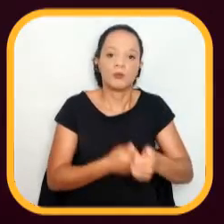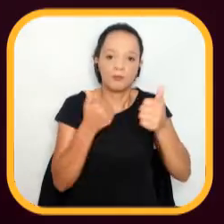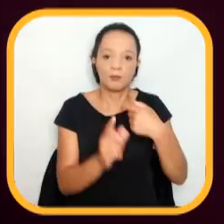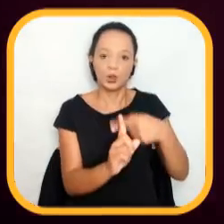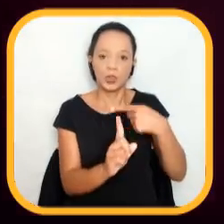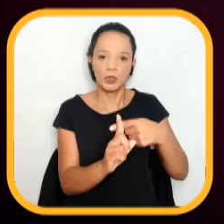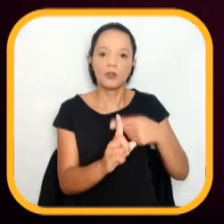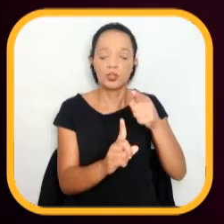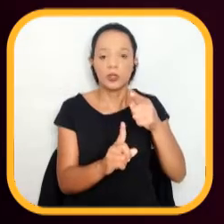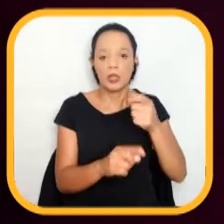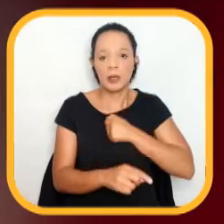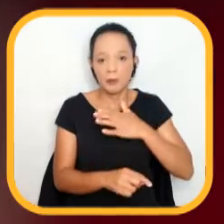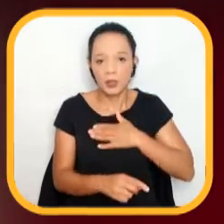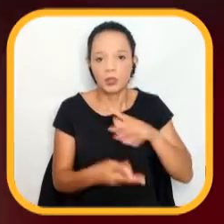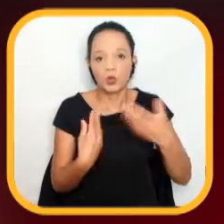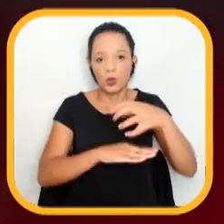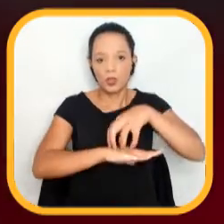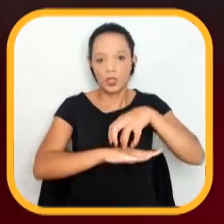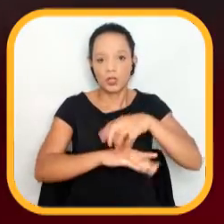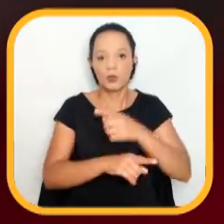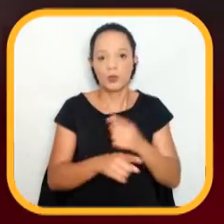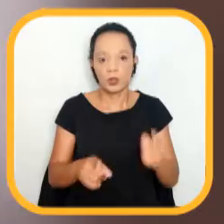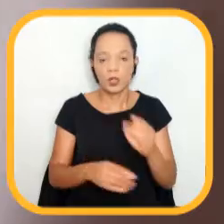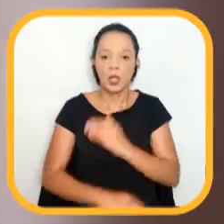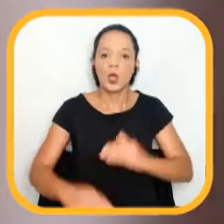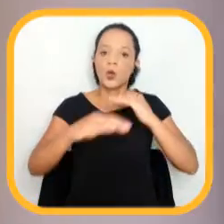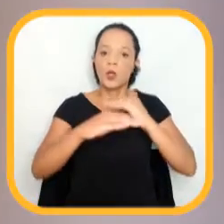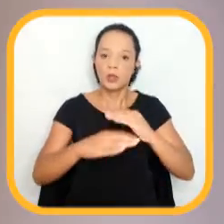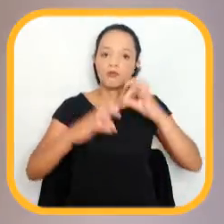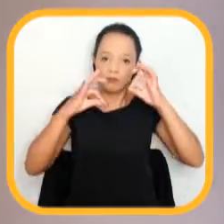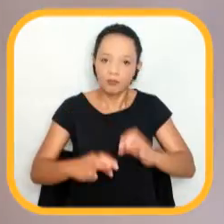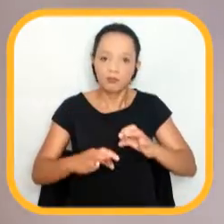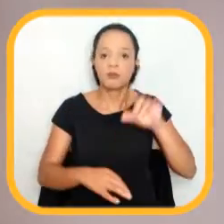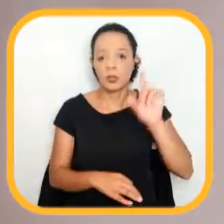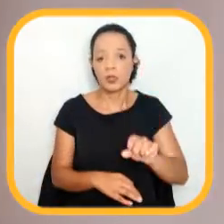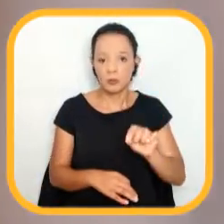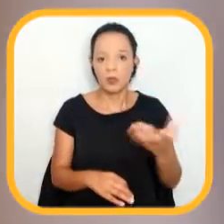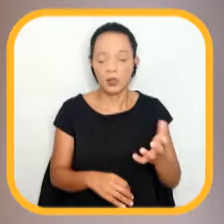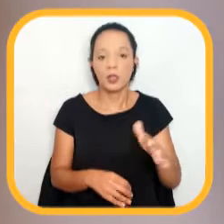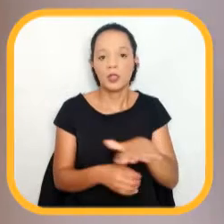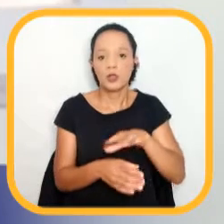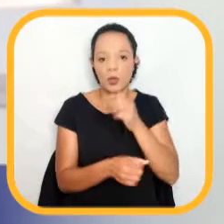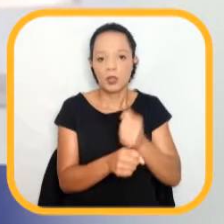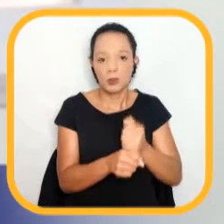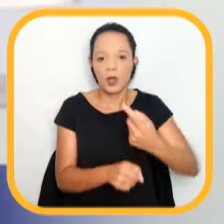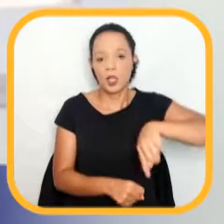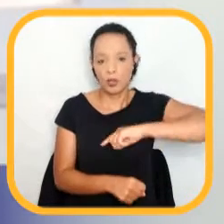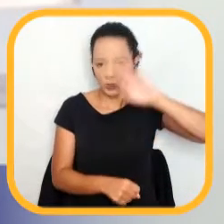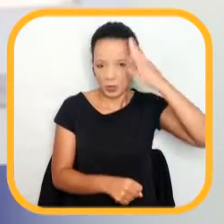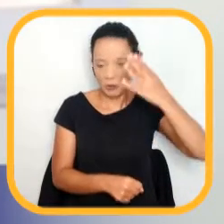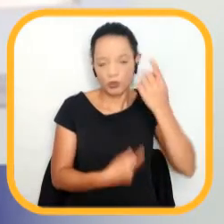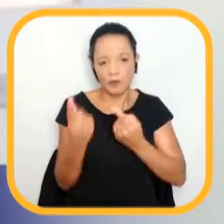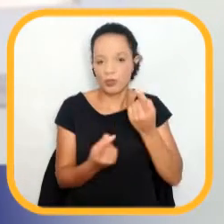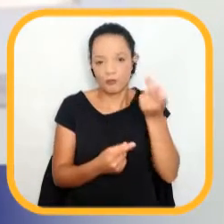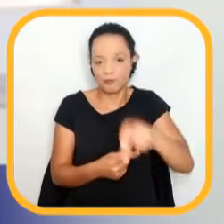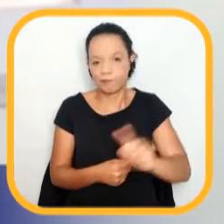práticas diárias destas empresas e destas agências para que a igualdade seja uma realidade também naqueles contextos de trabalho, e nós sabemos que